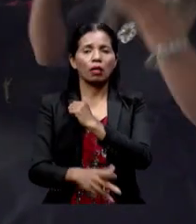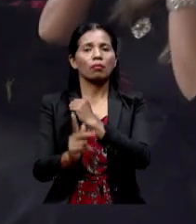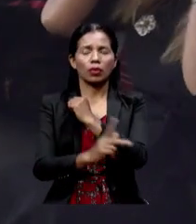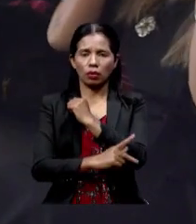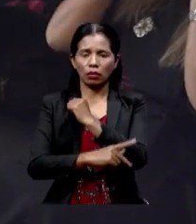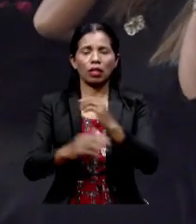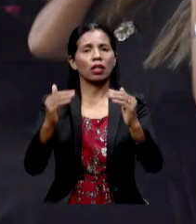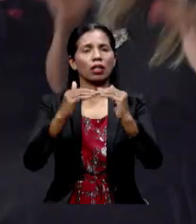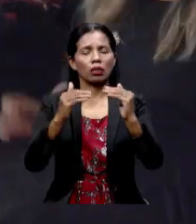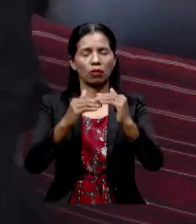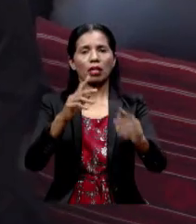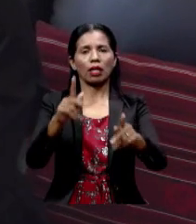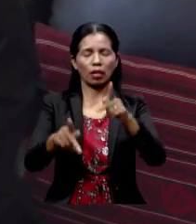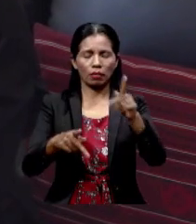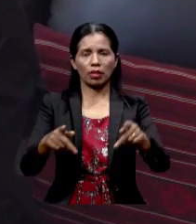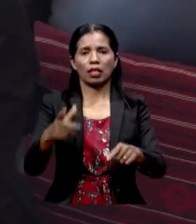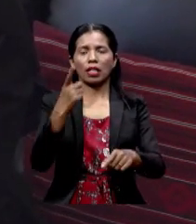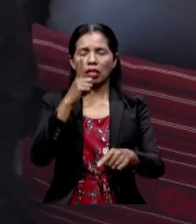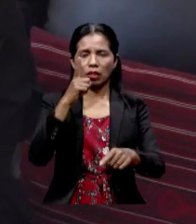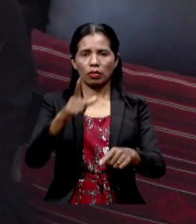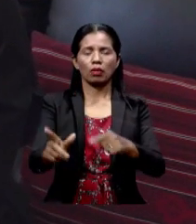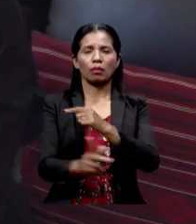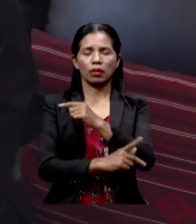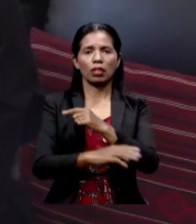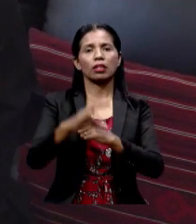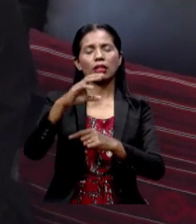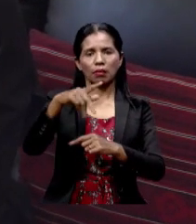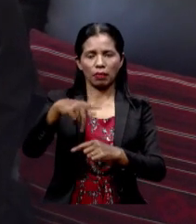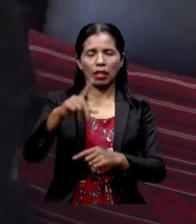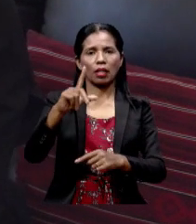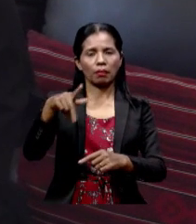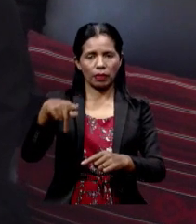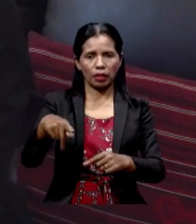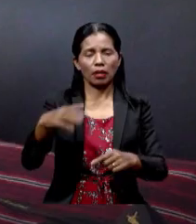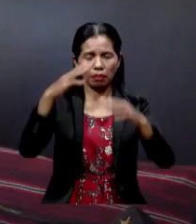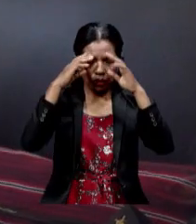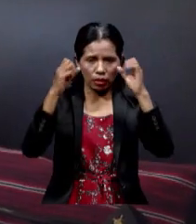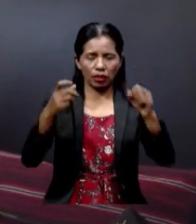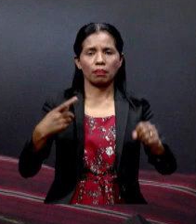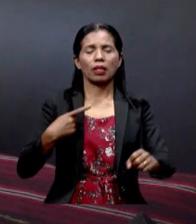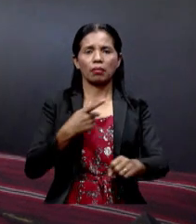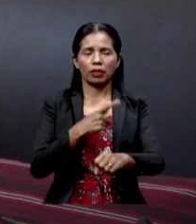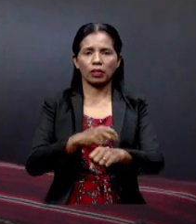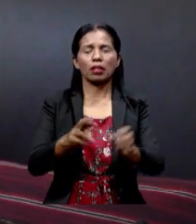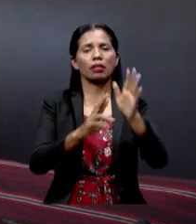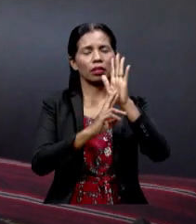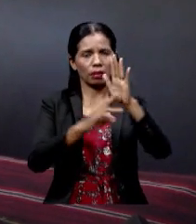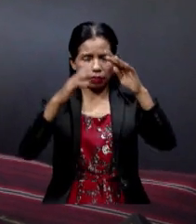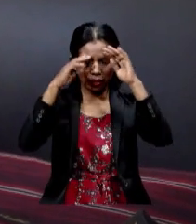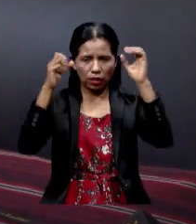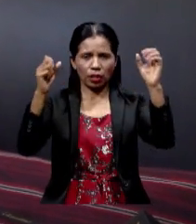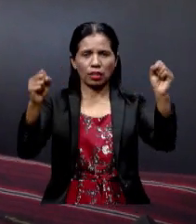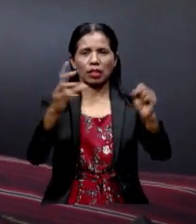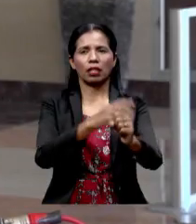reunião Comunidade de Países Língua Portuguesa, KCPLP-NIAN. Presidente do Parlamento, Hateten, Niamak se representa Presidente da